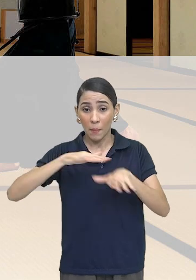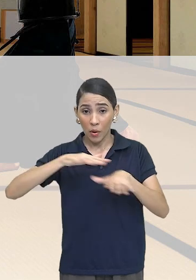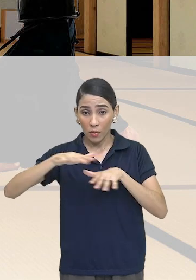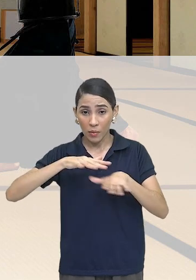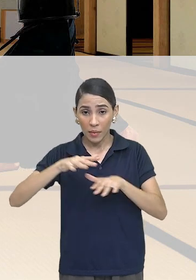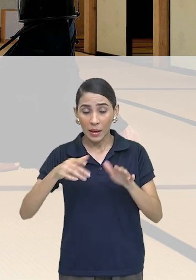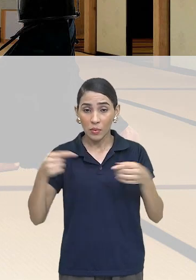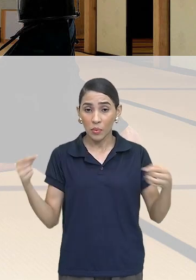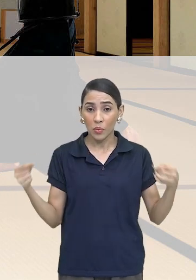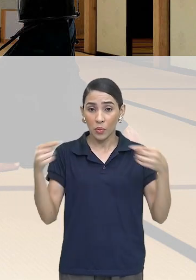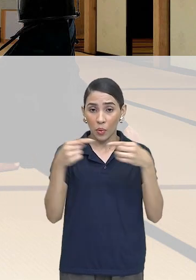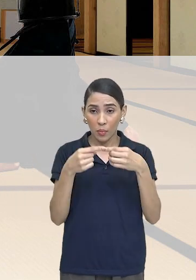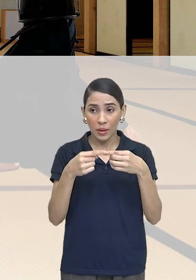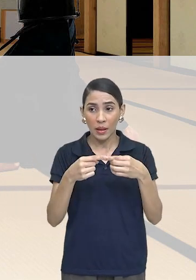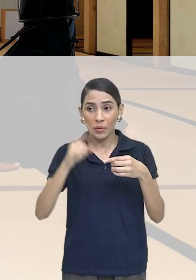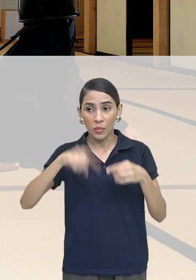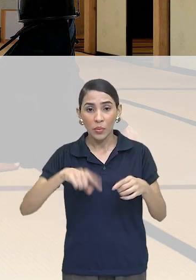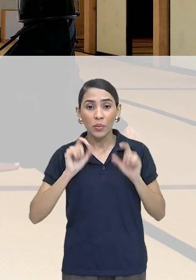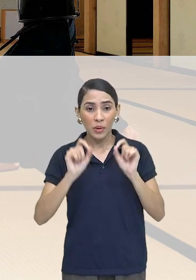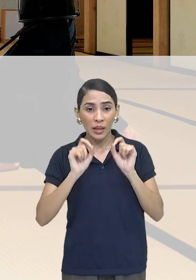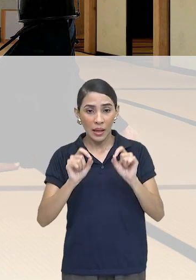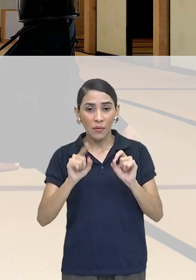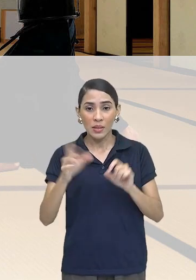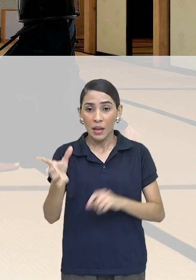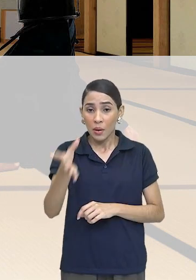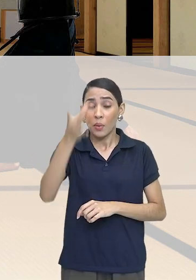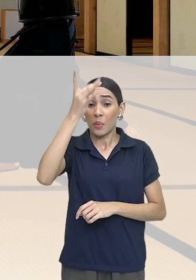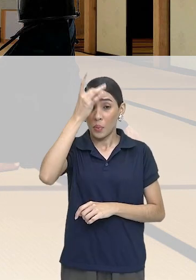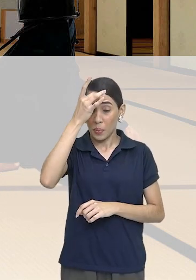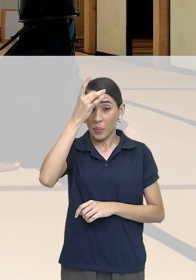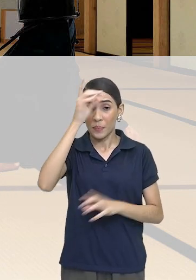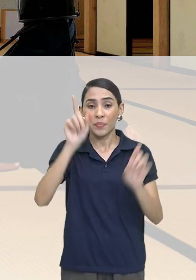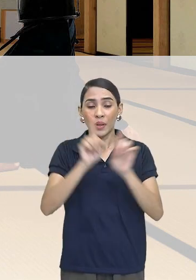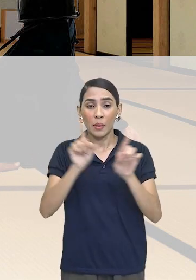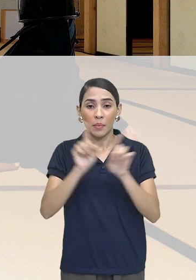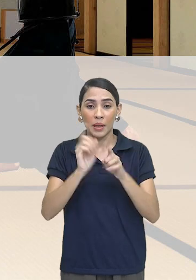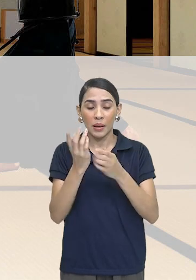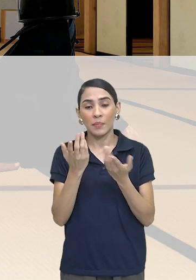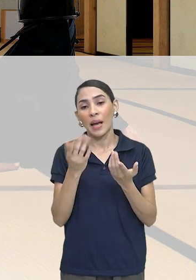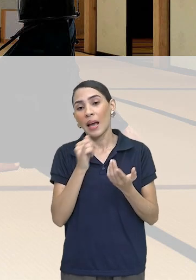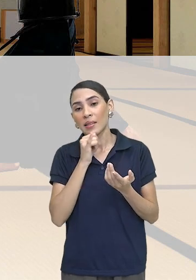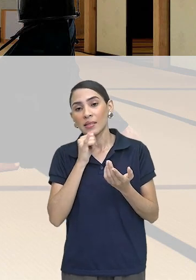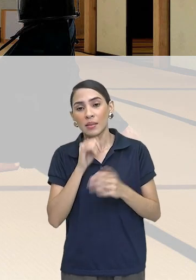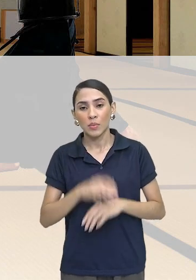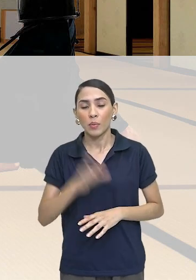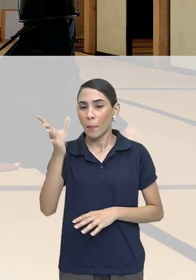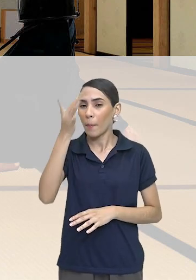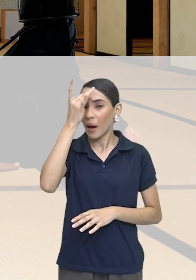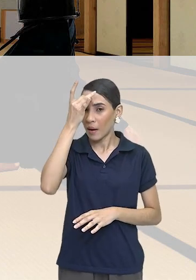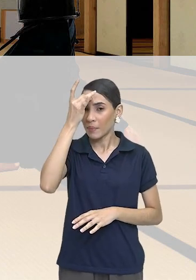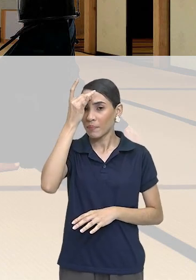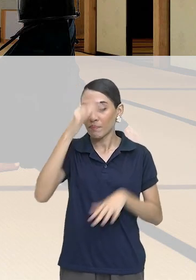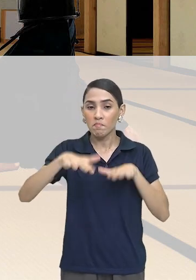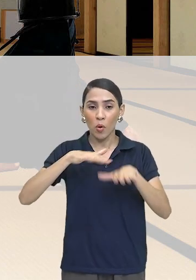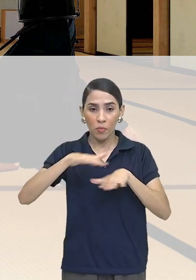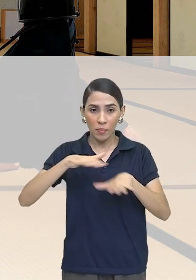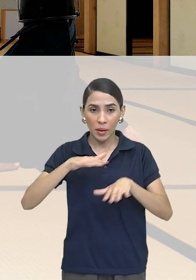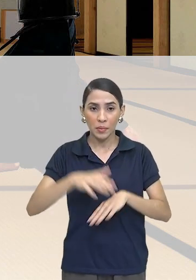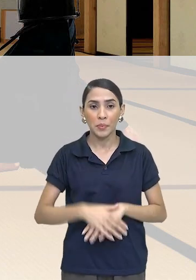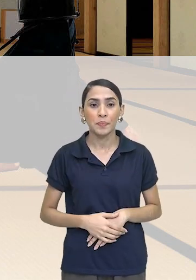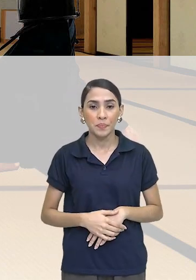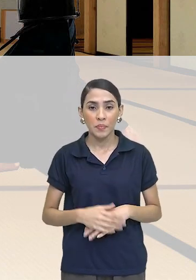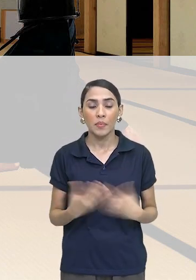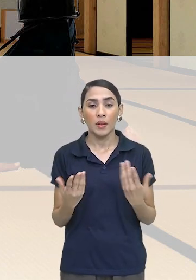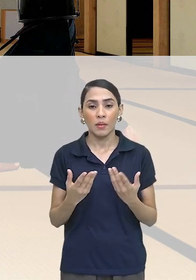movimentos combinados, que é para você fixar e guardar, né, essa questão dos movimentos,